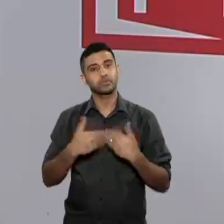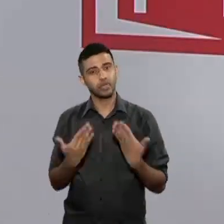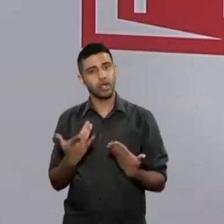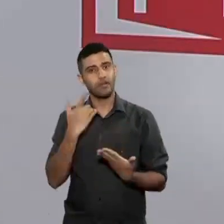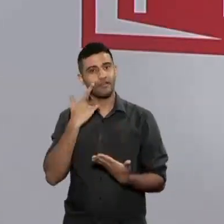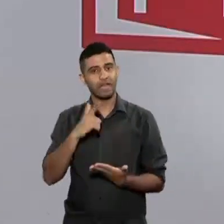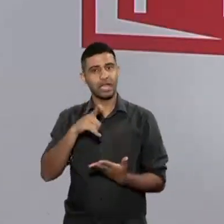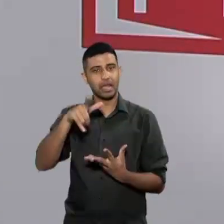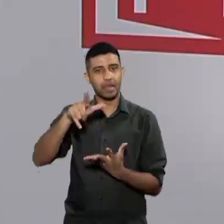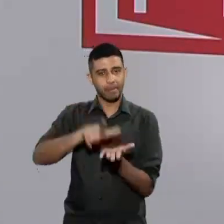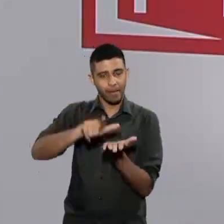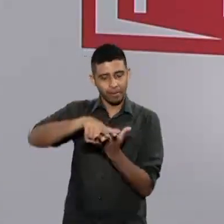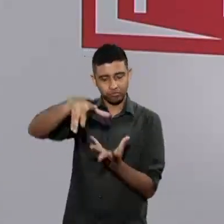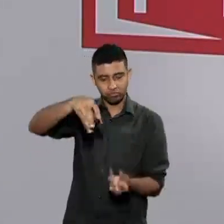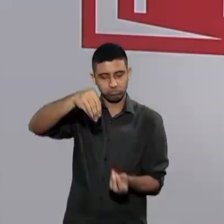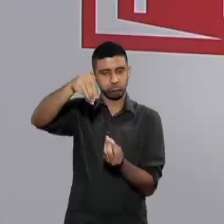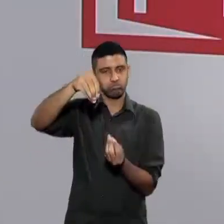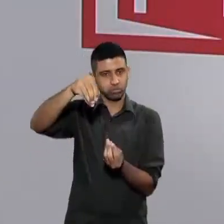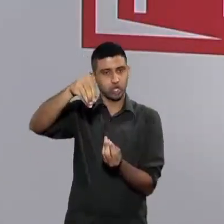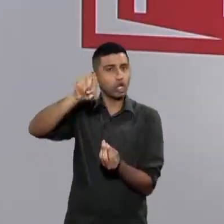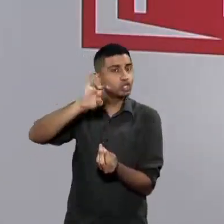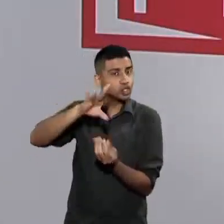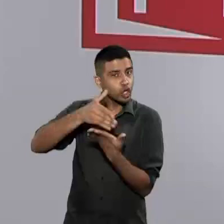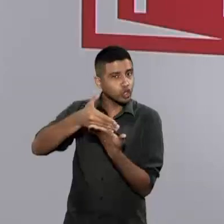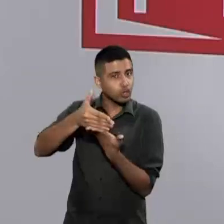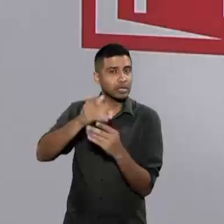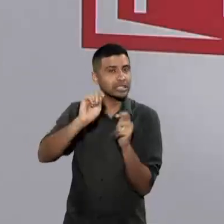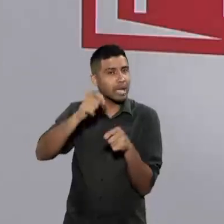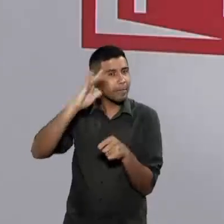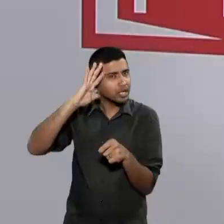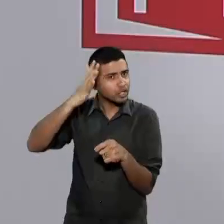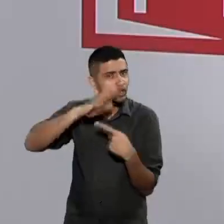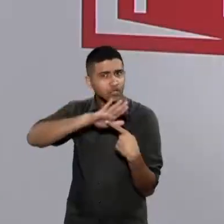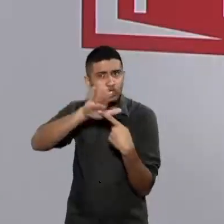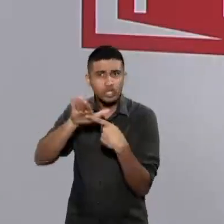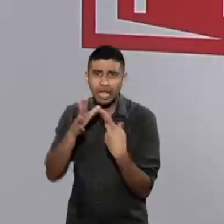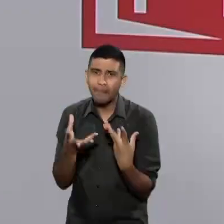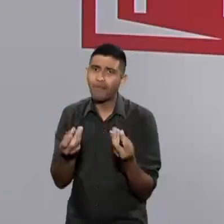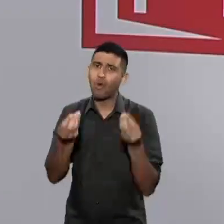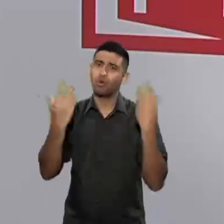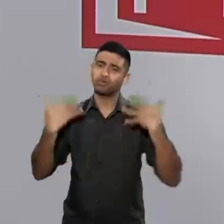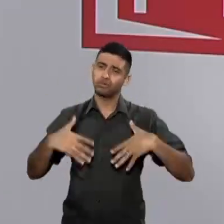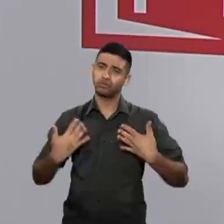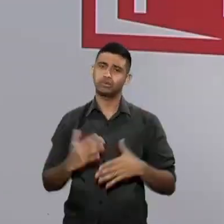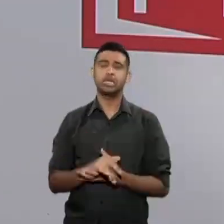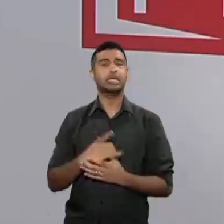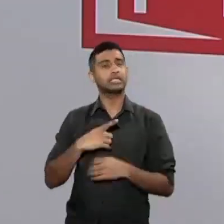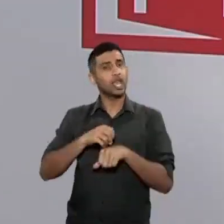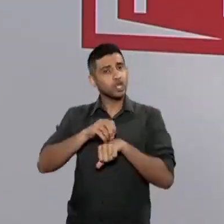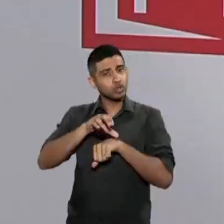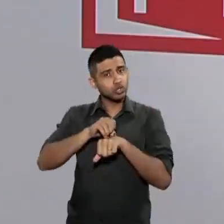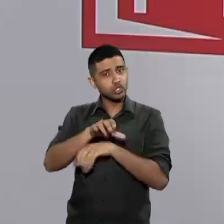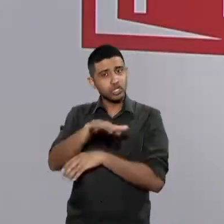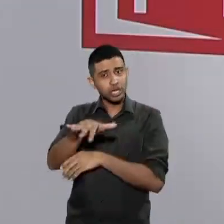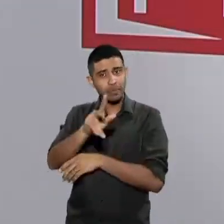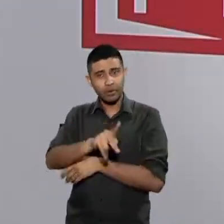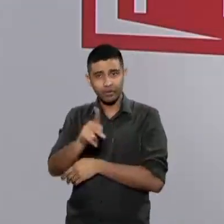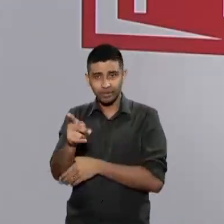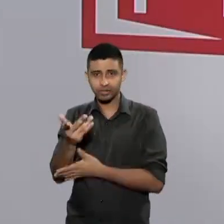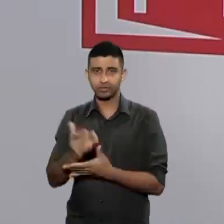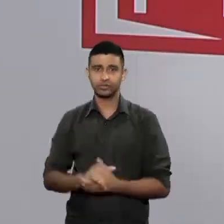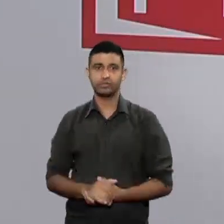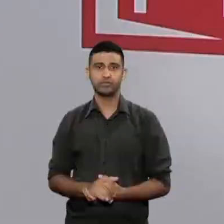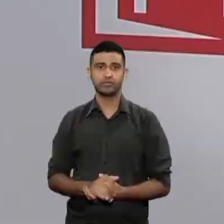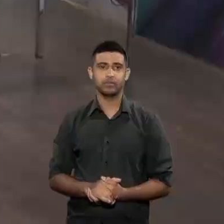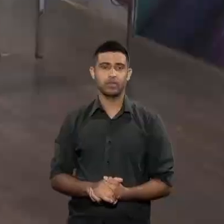as lâminas, elas são paliativos inicialmente, já resolve muito isso, né? Uhum. E eu tenho uma dica para os professores,